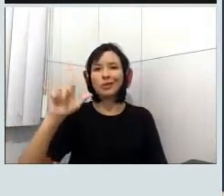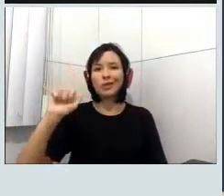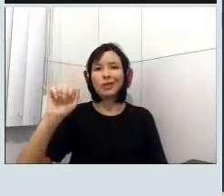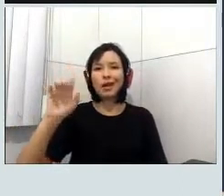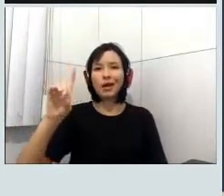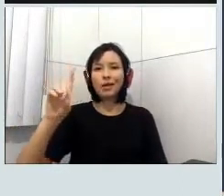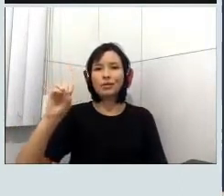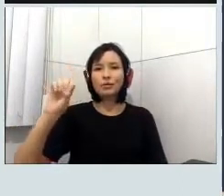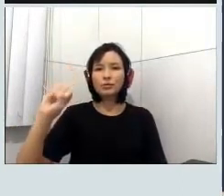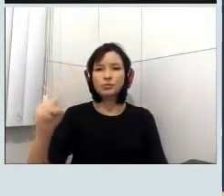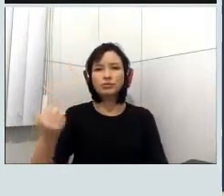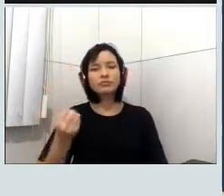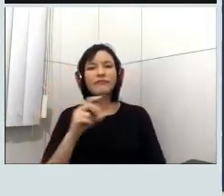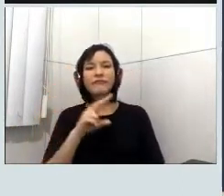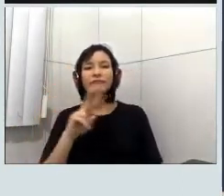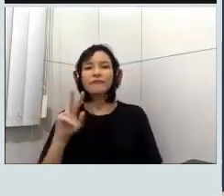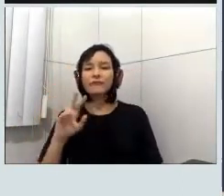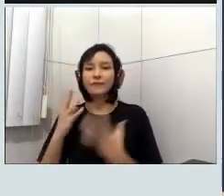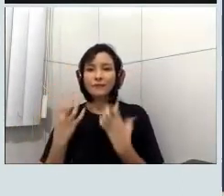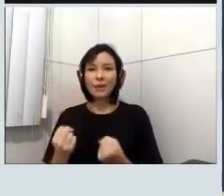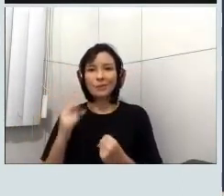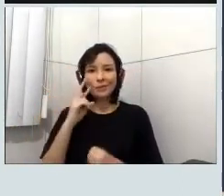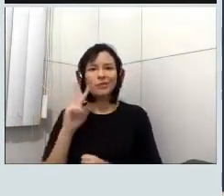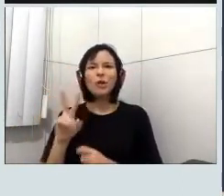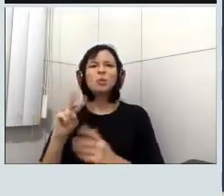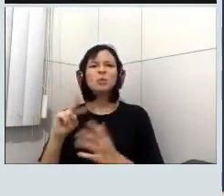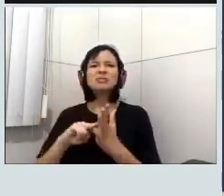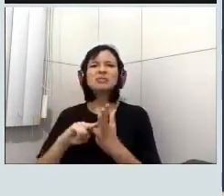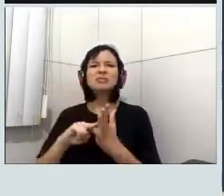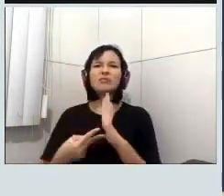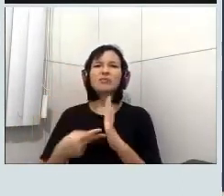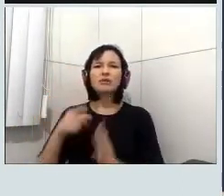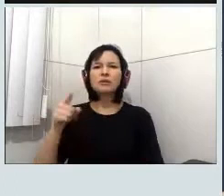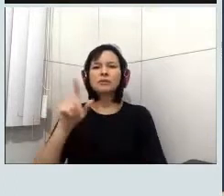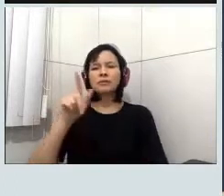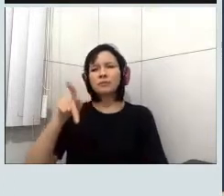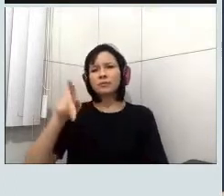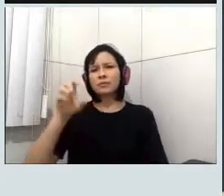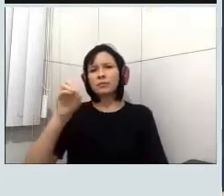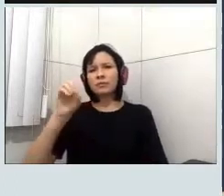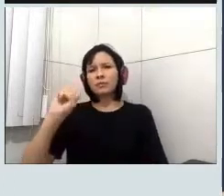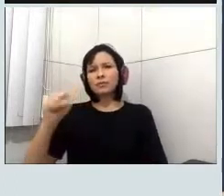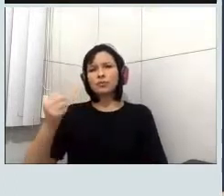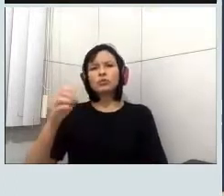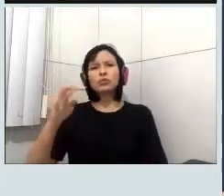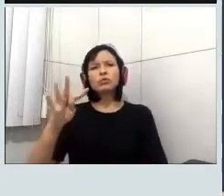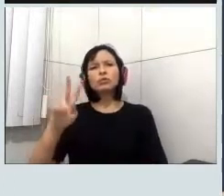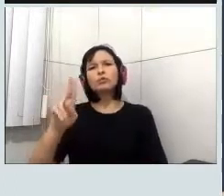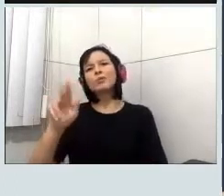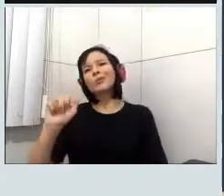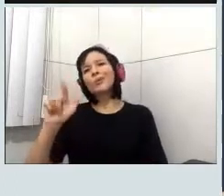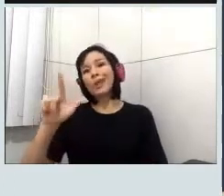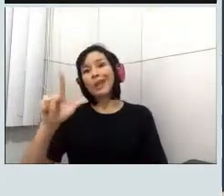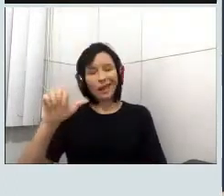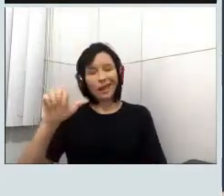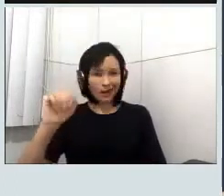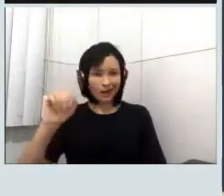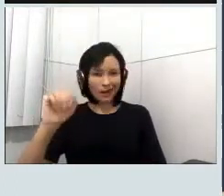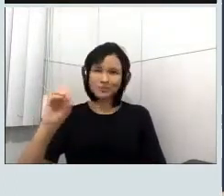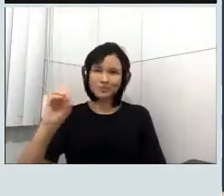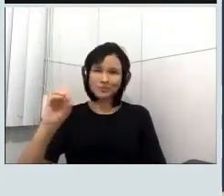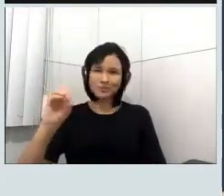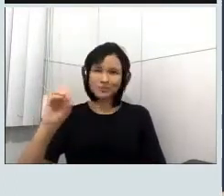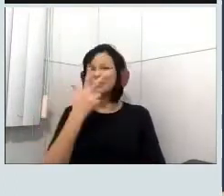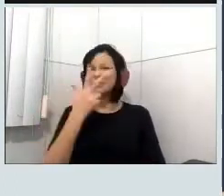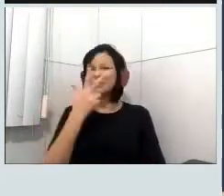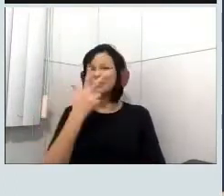vamos ver o que são postulados. Acho que ficou um bicho de sete cabeças para vocês, né? O que